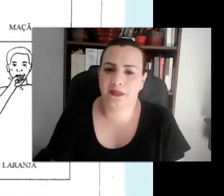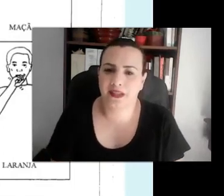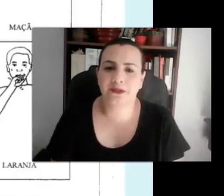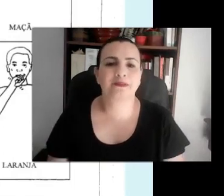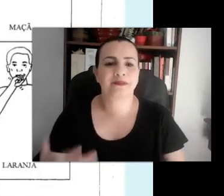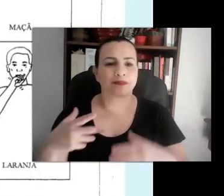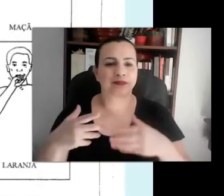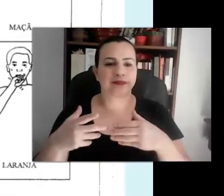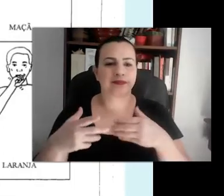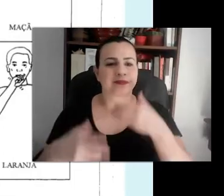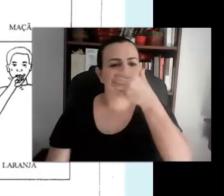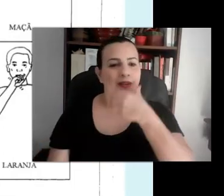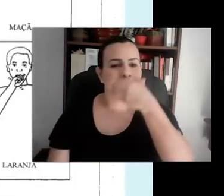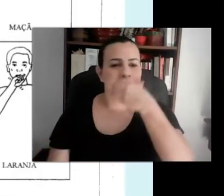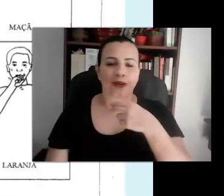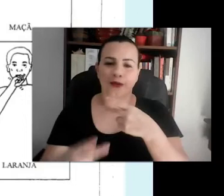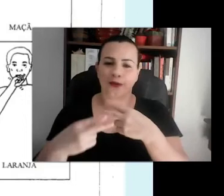Então, retomando,